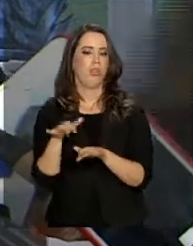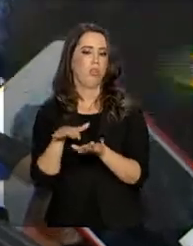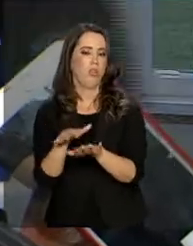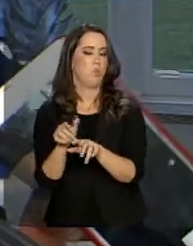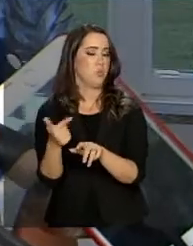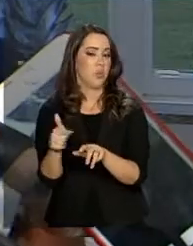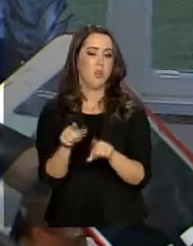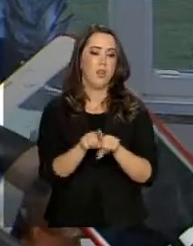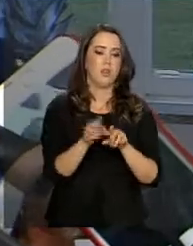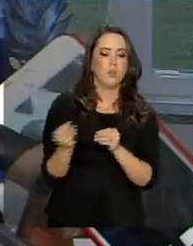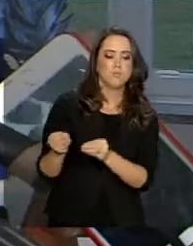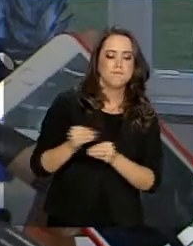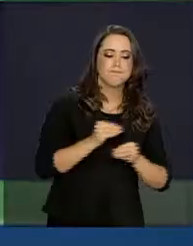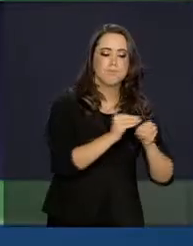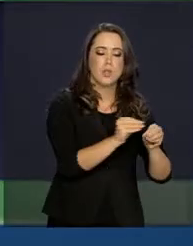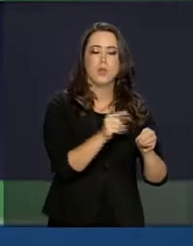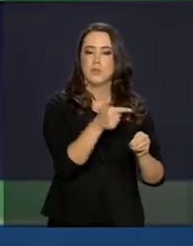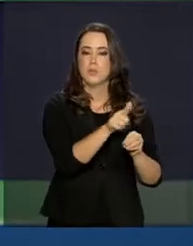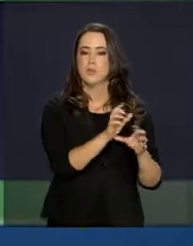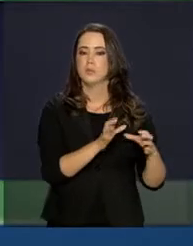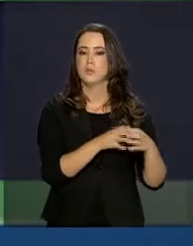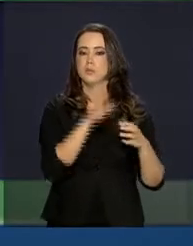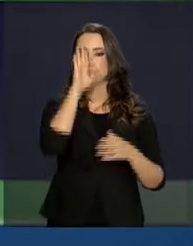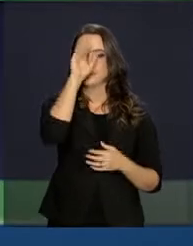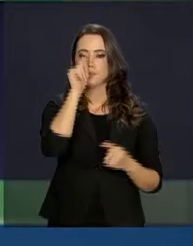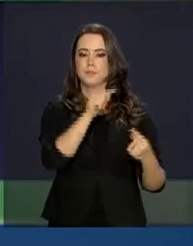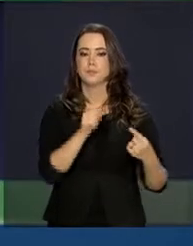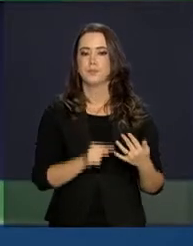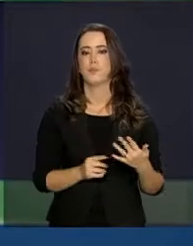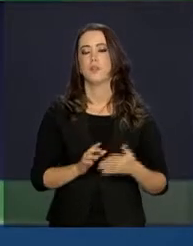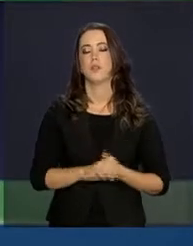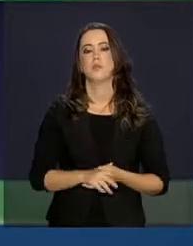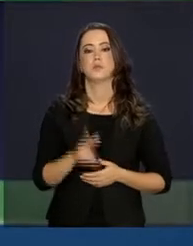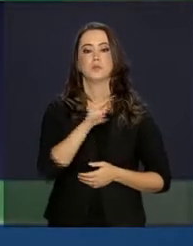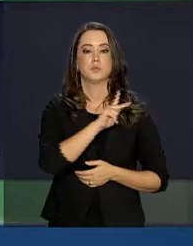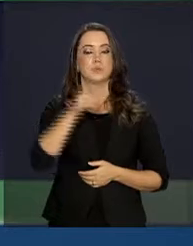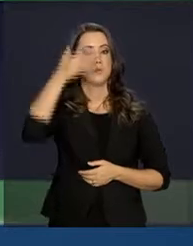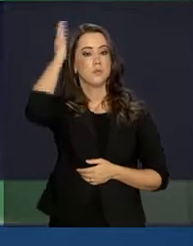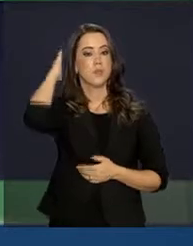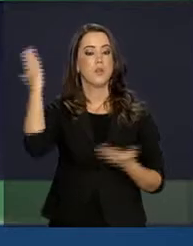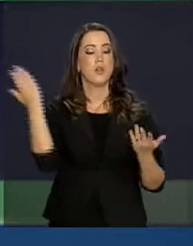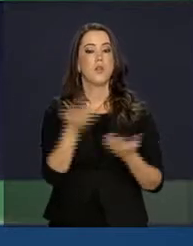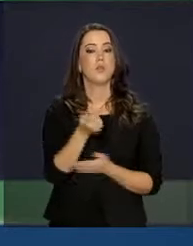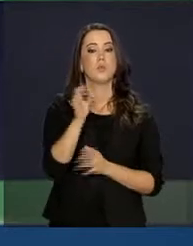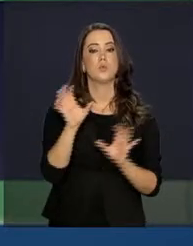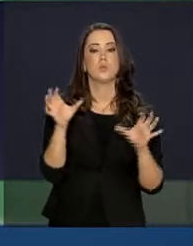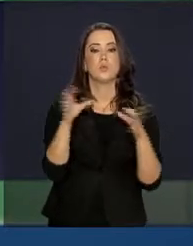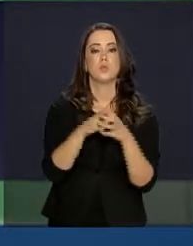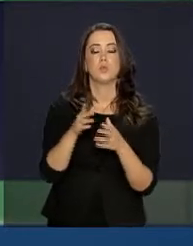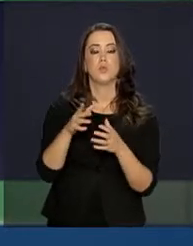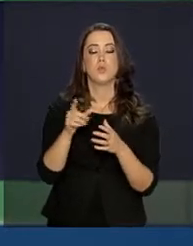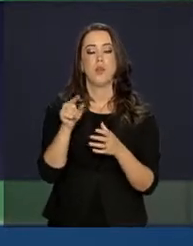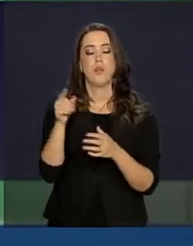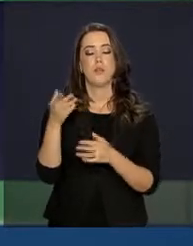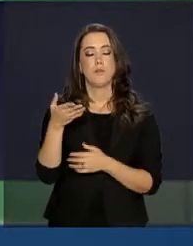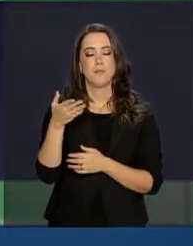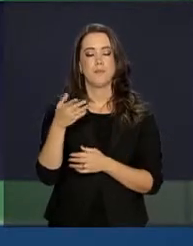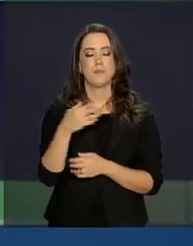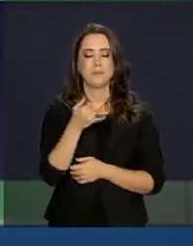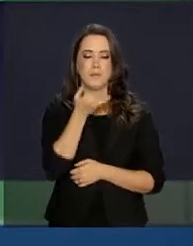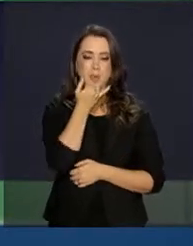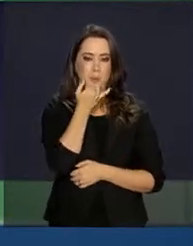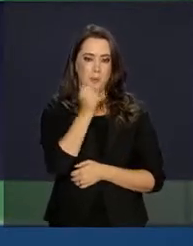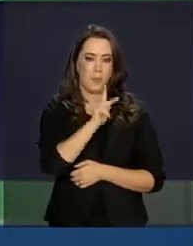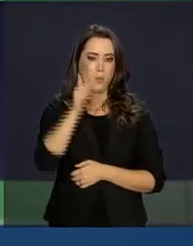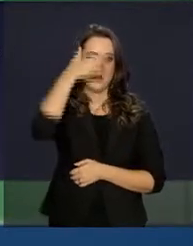investir em outras prioridades. O presidente Michel Temer recebeu agora há pouco a imposição da insígnia da